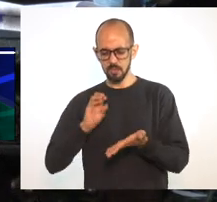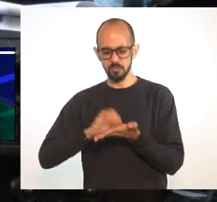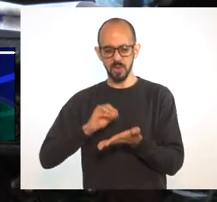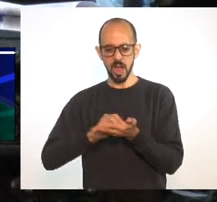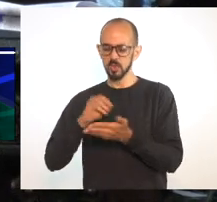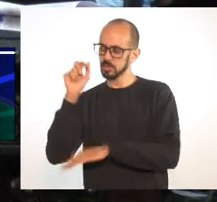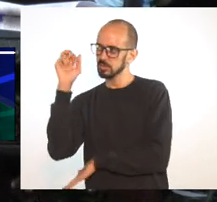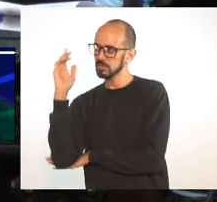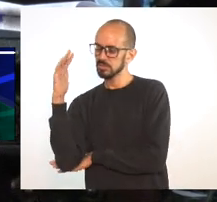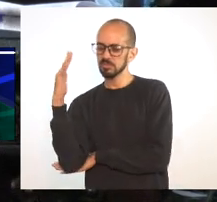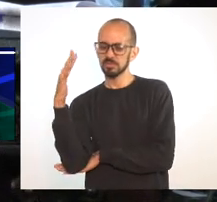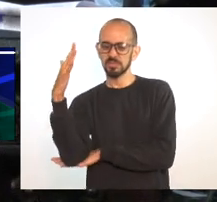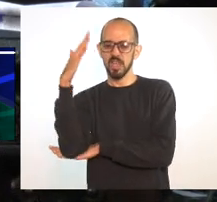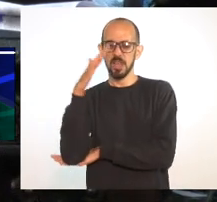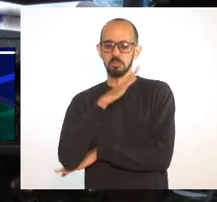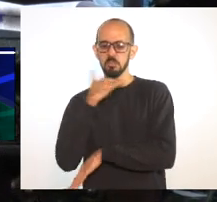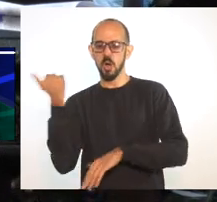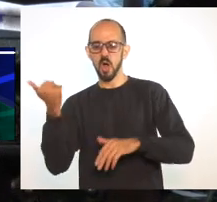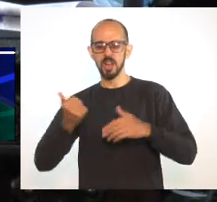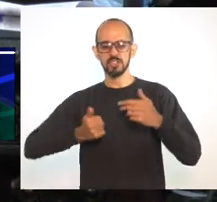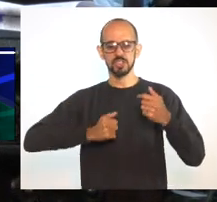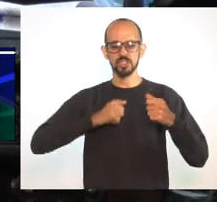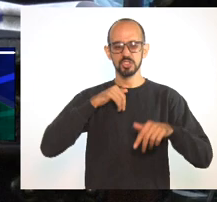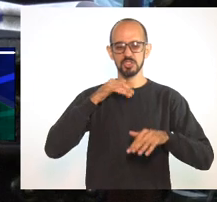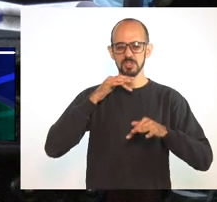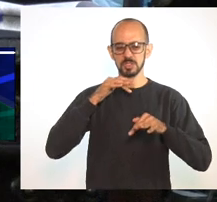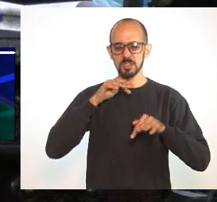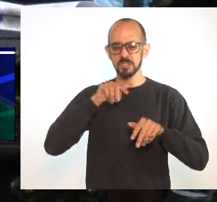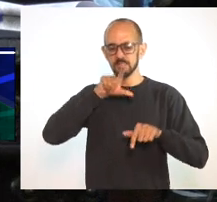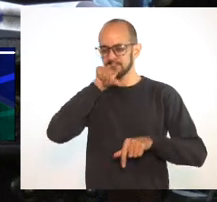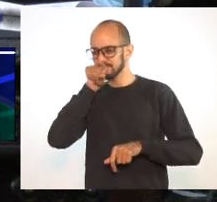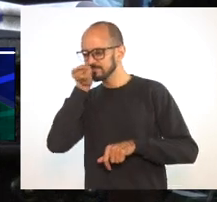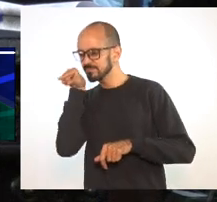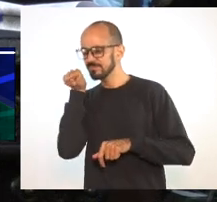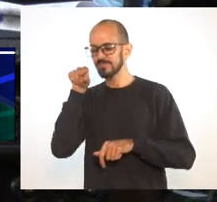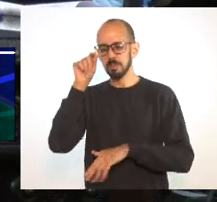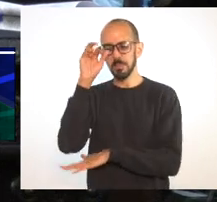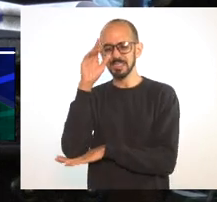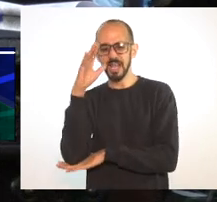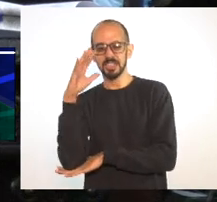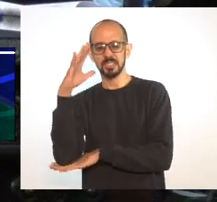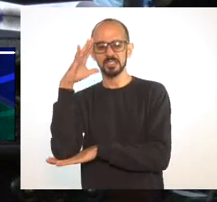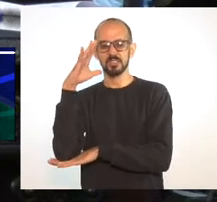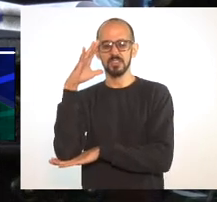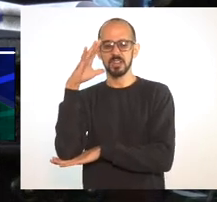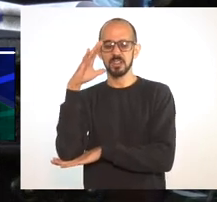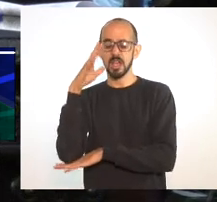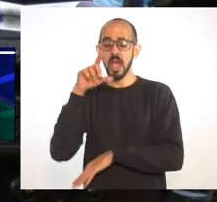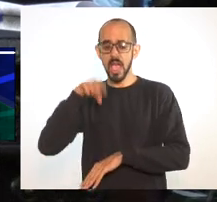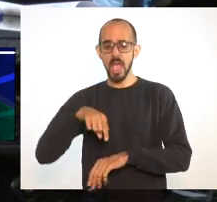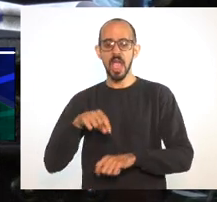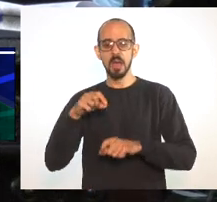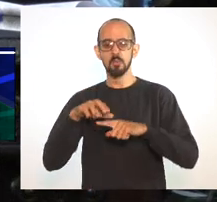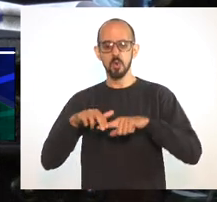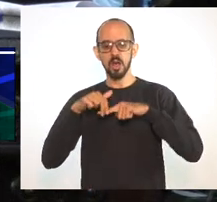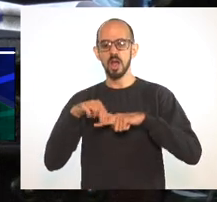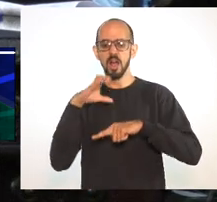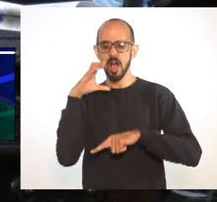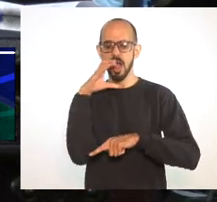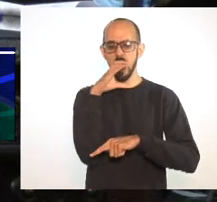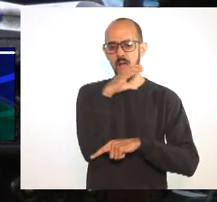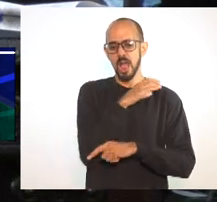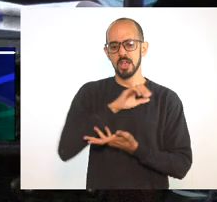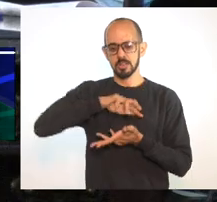a morte de fauna, de flora, são agravadas pelo aquecimento global. É preciso